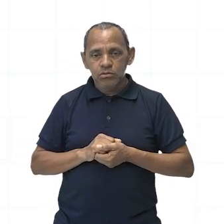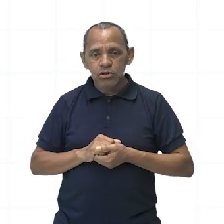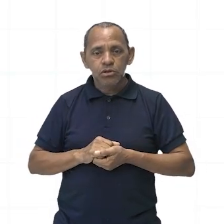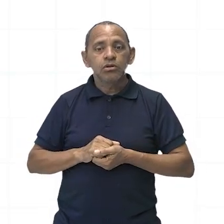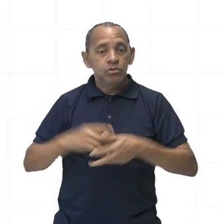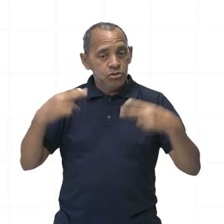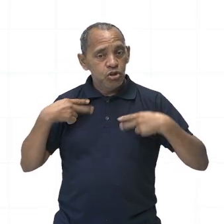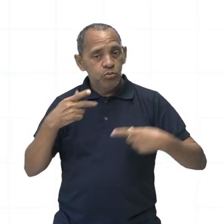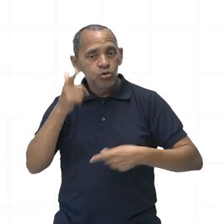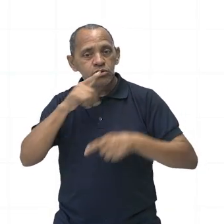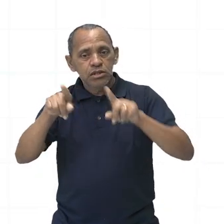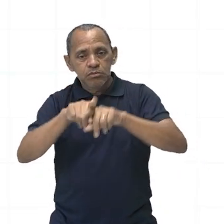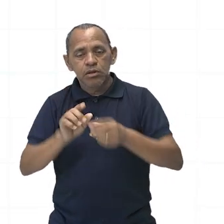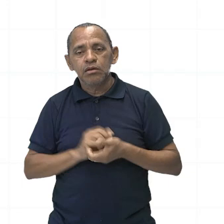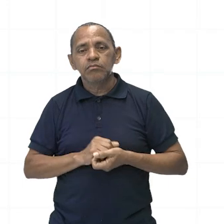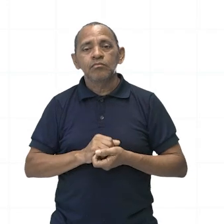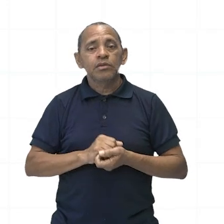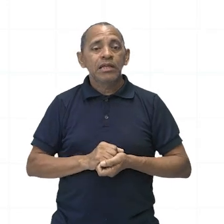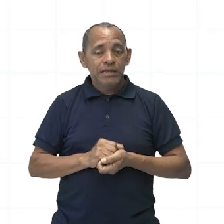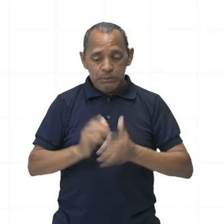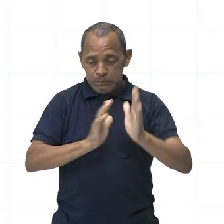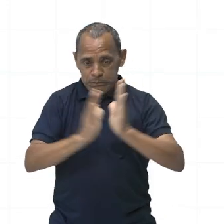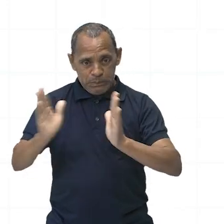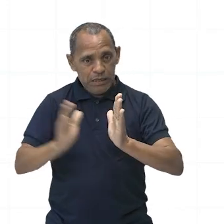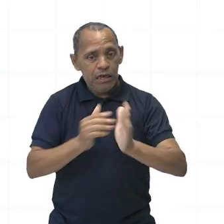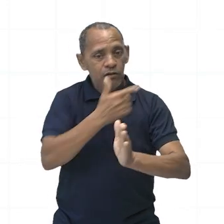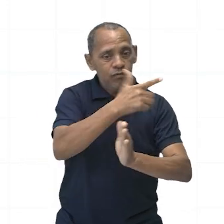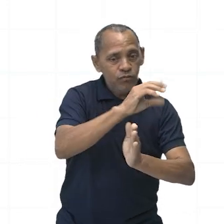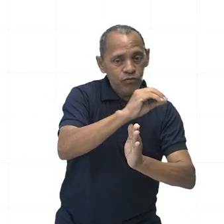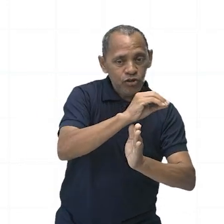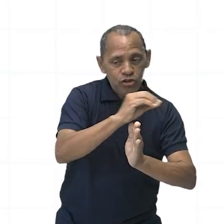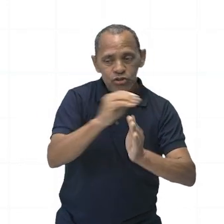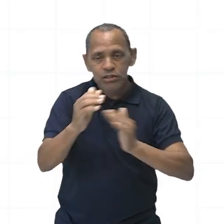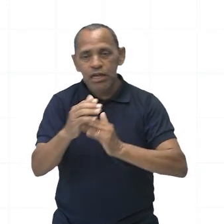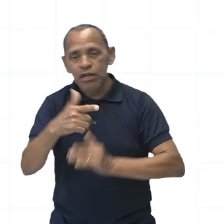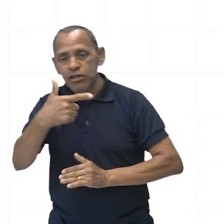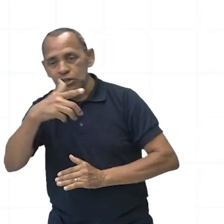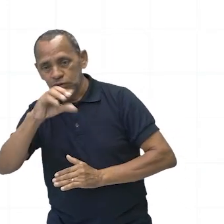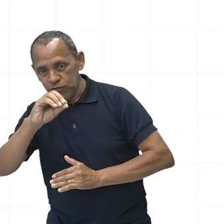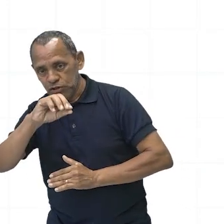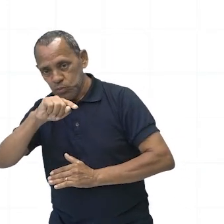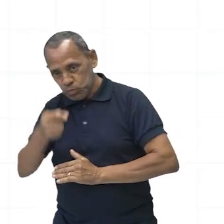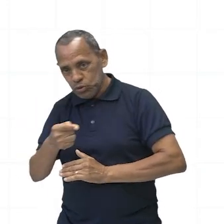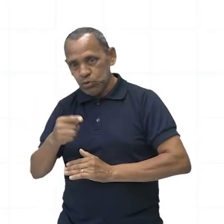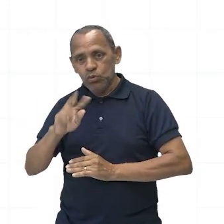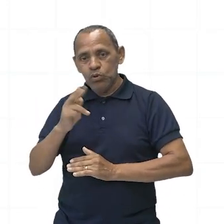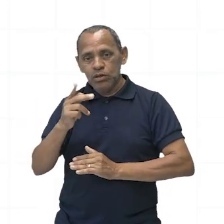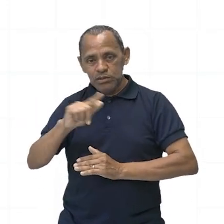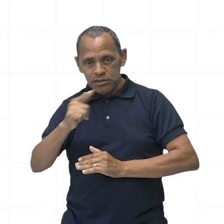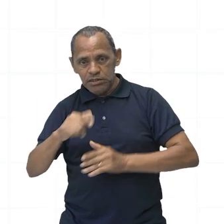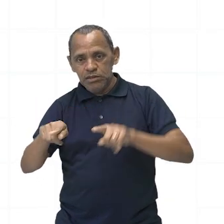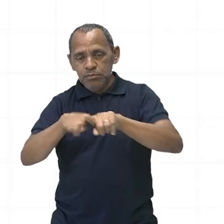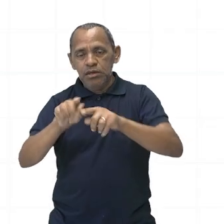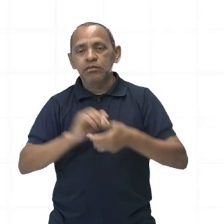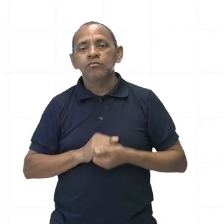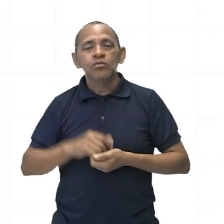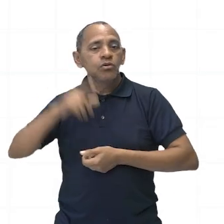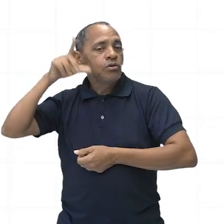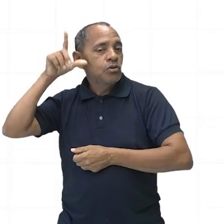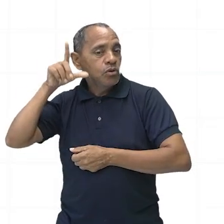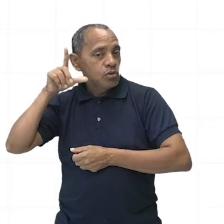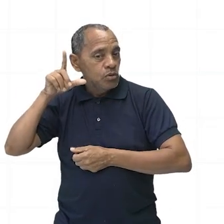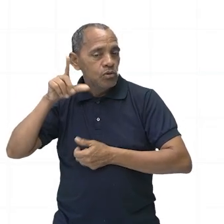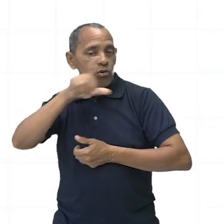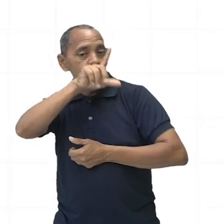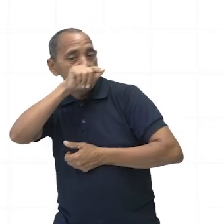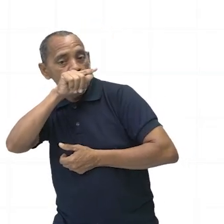que estão entre 20 Hz e 20.000 Hz, para se comunicar. São exemplos clássicos do canto dos pássaros, que servem